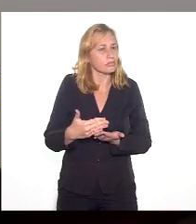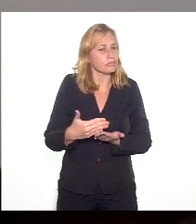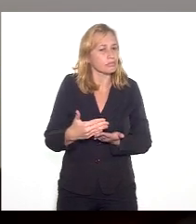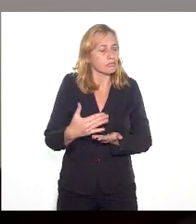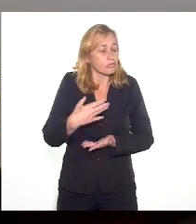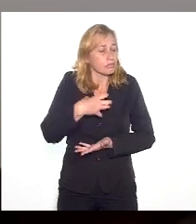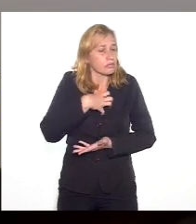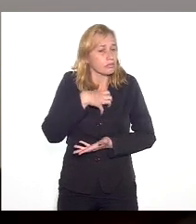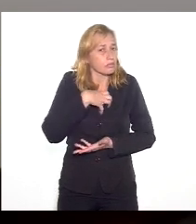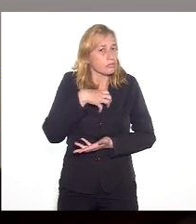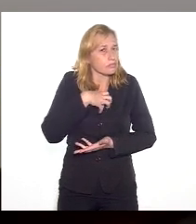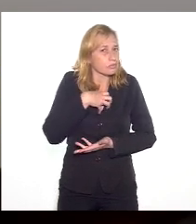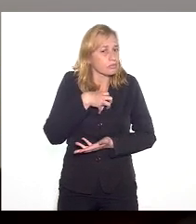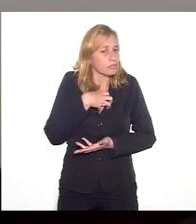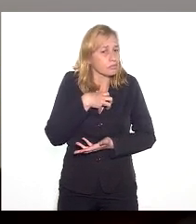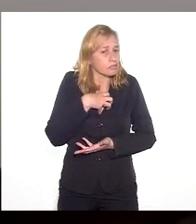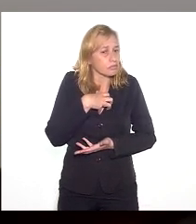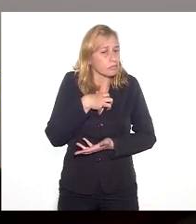se sentir